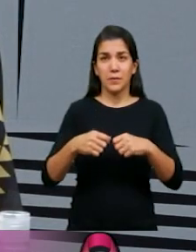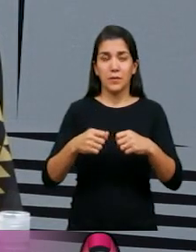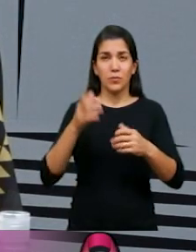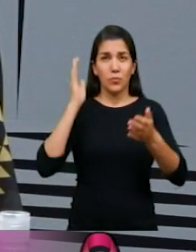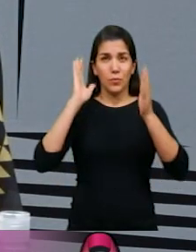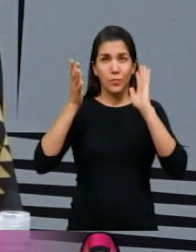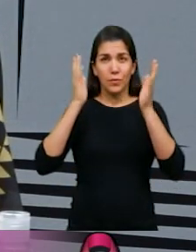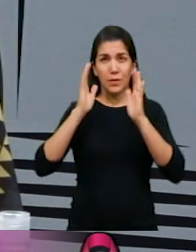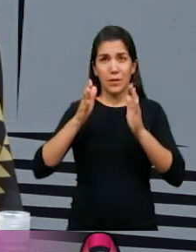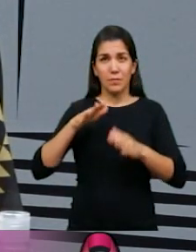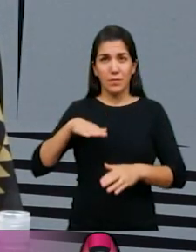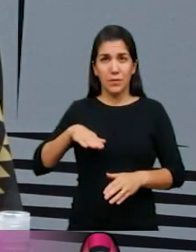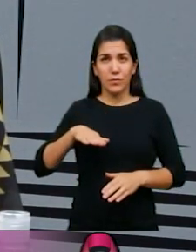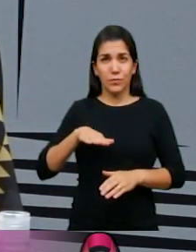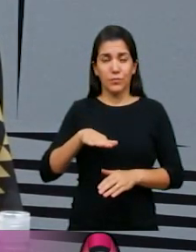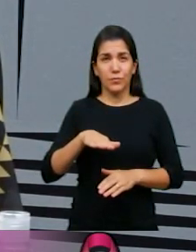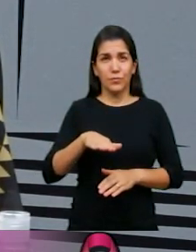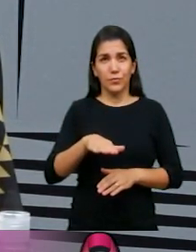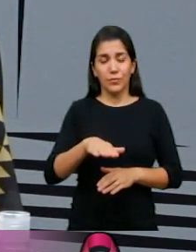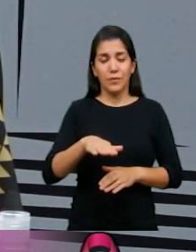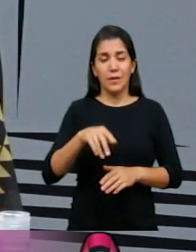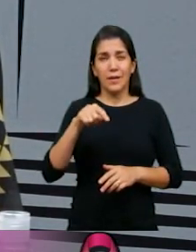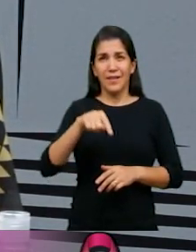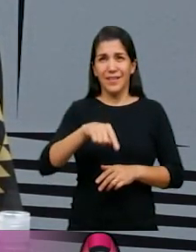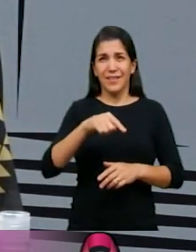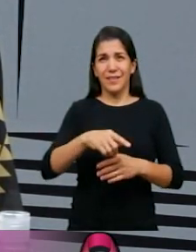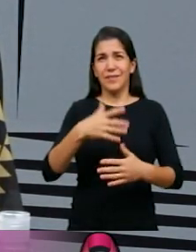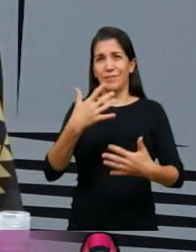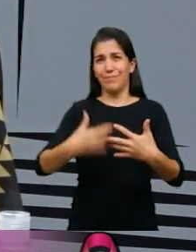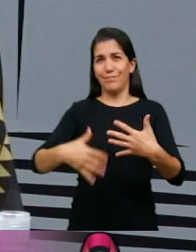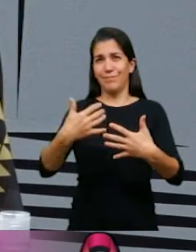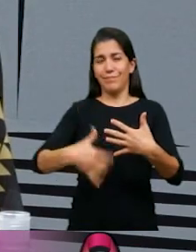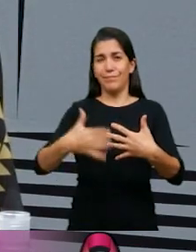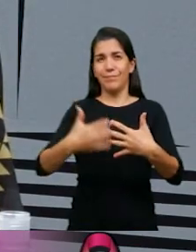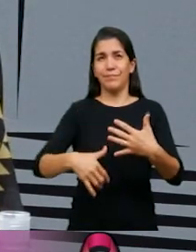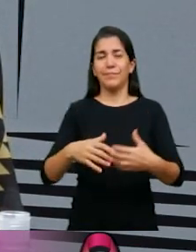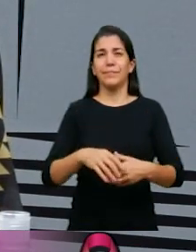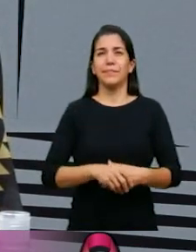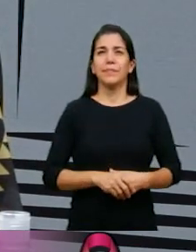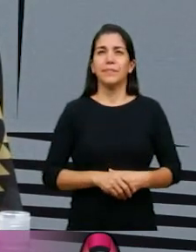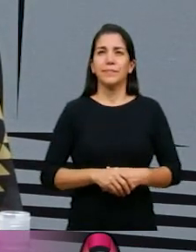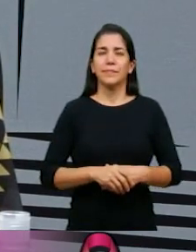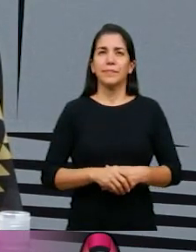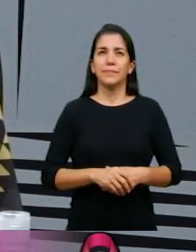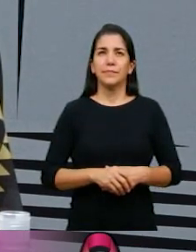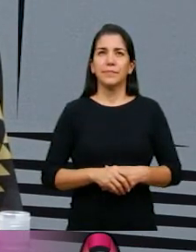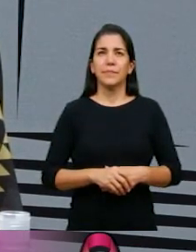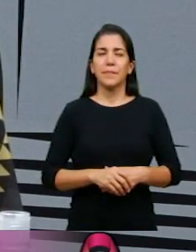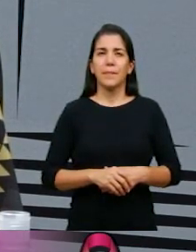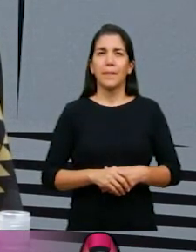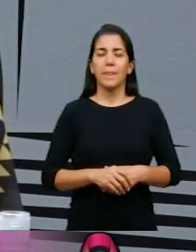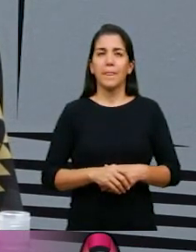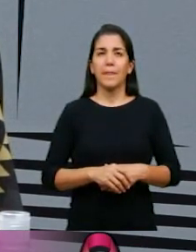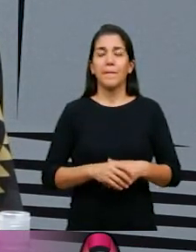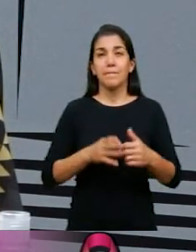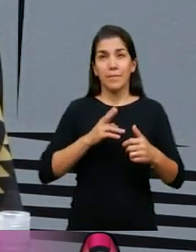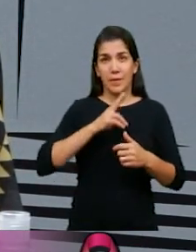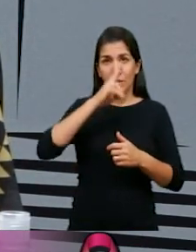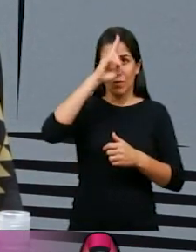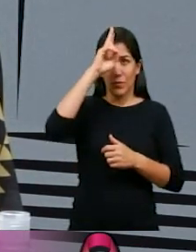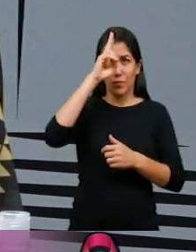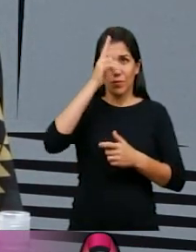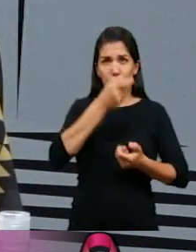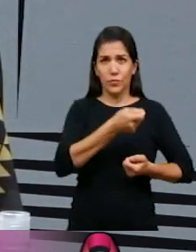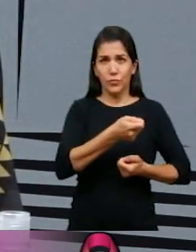o emprego de caminhões pesado e de grande porte, considerando que o corpo de bombeiro necessita de uma área